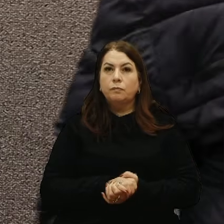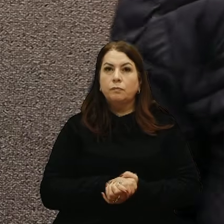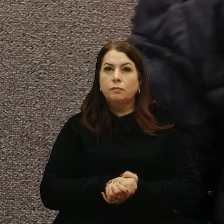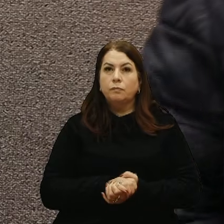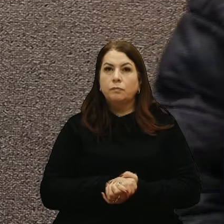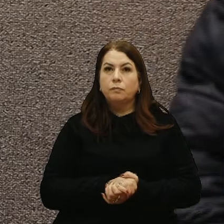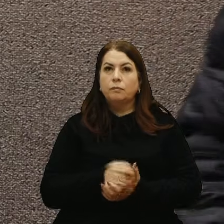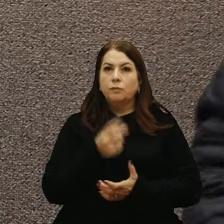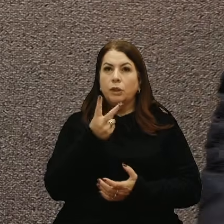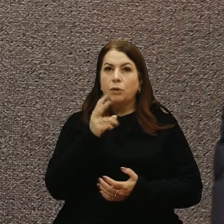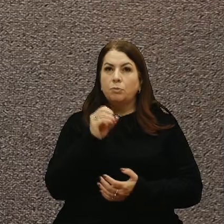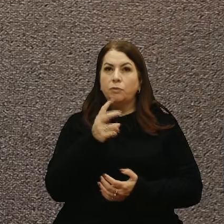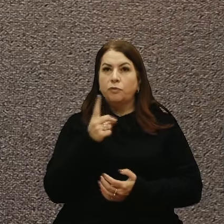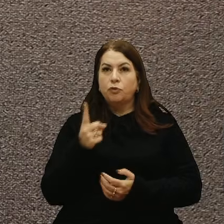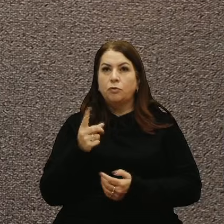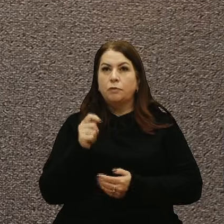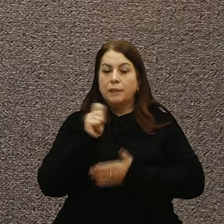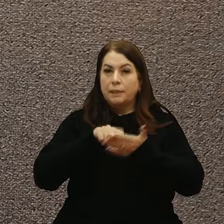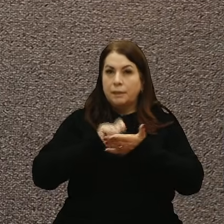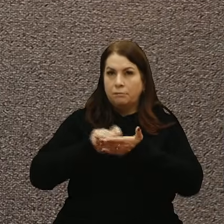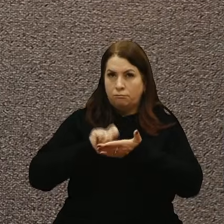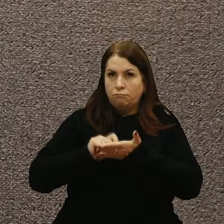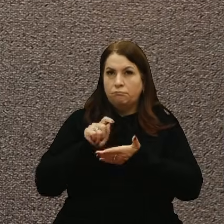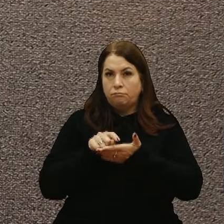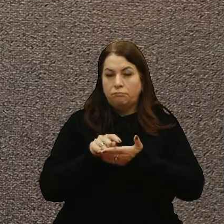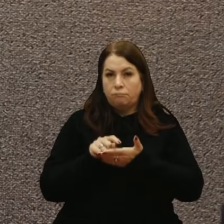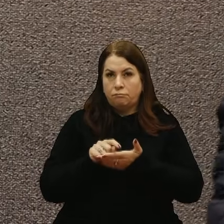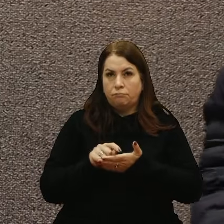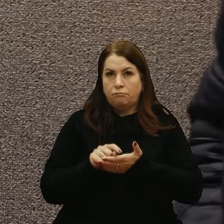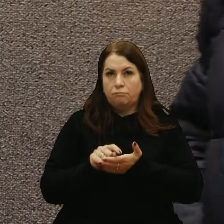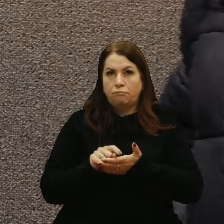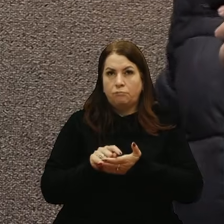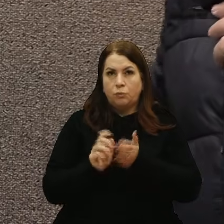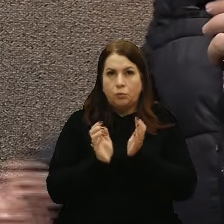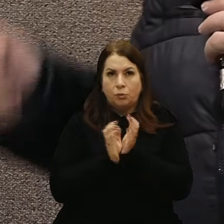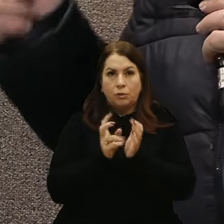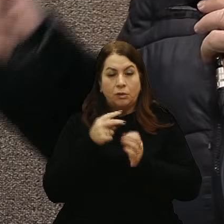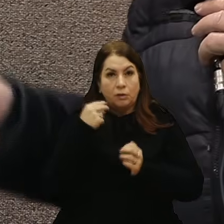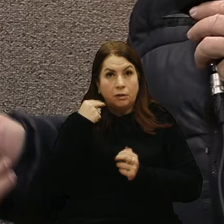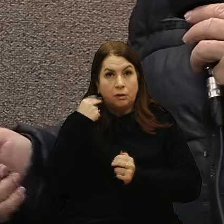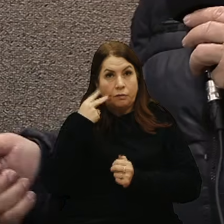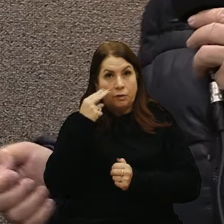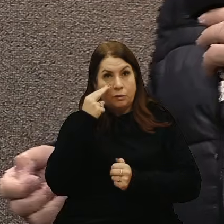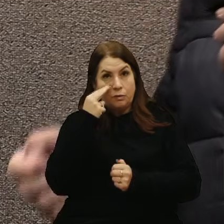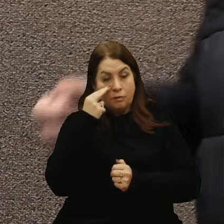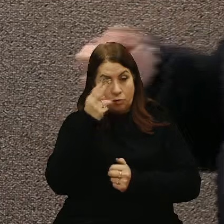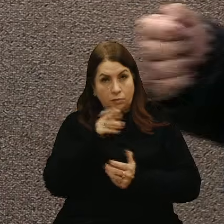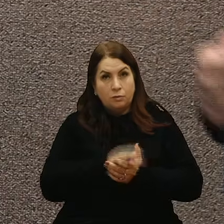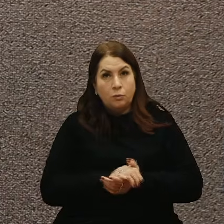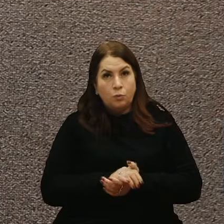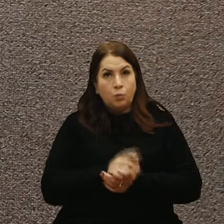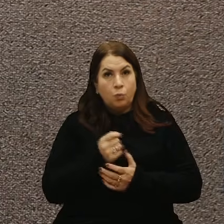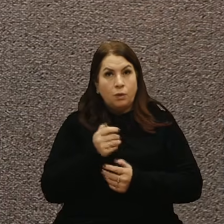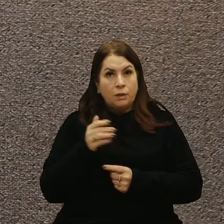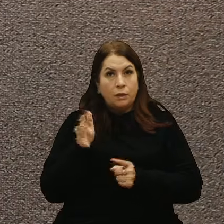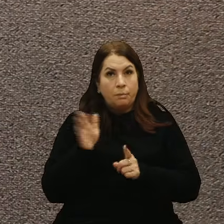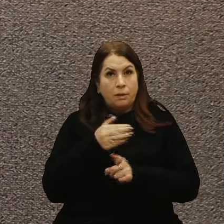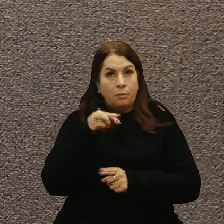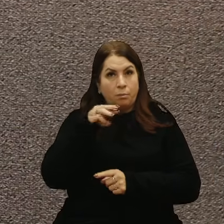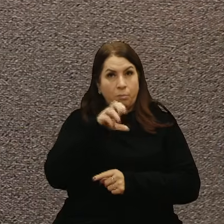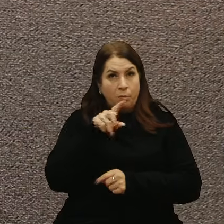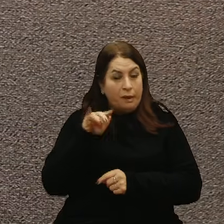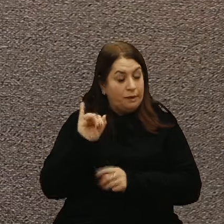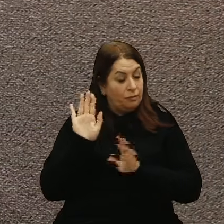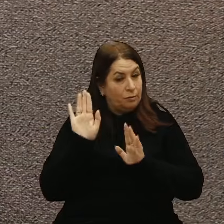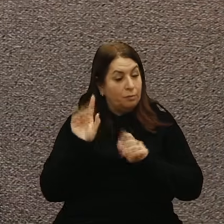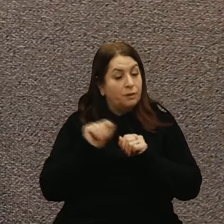em 2021 eu fiz uma indicação, nobre colega Fantinel, fiz uma indicação, quase apanhei do Melete, mas fiz a